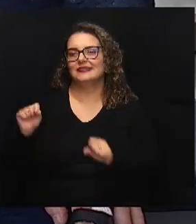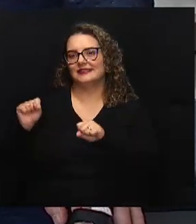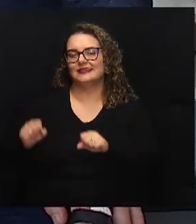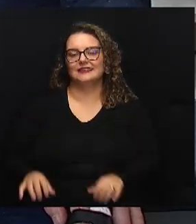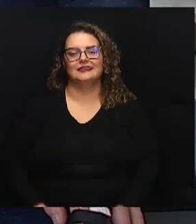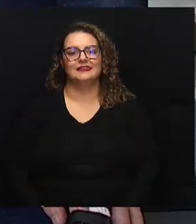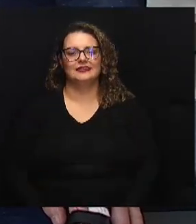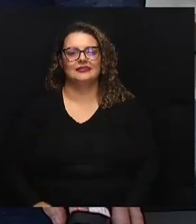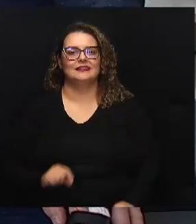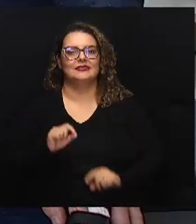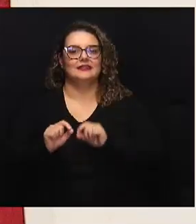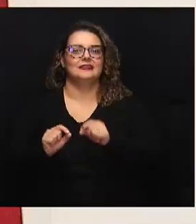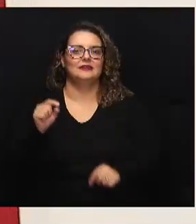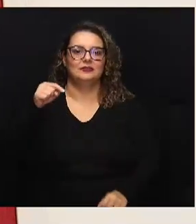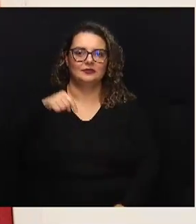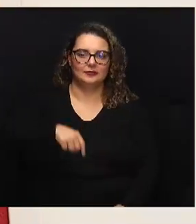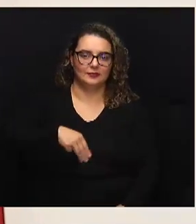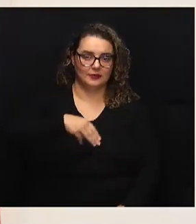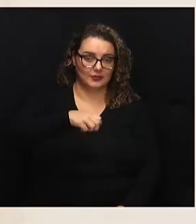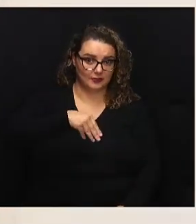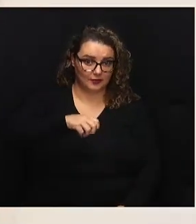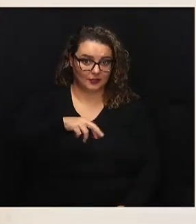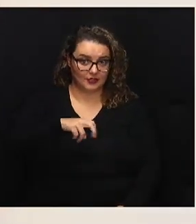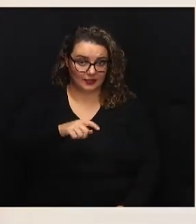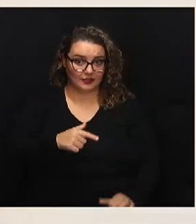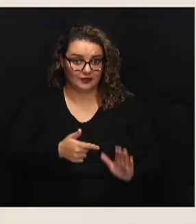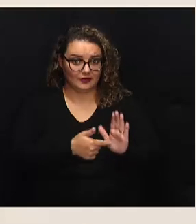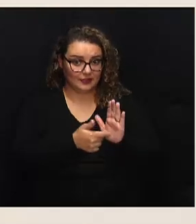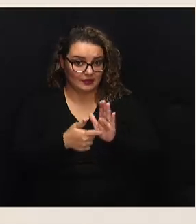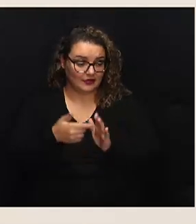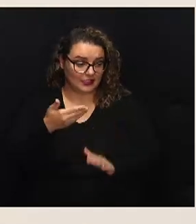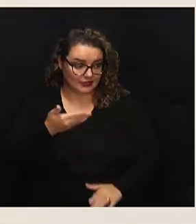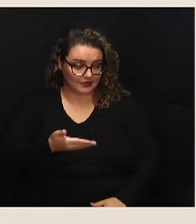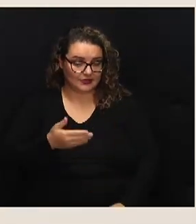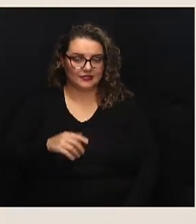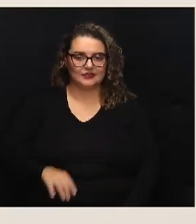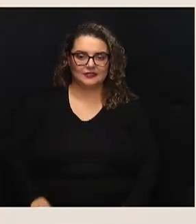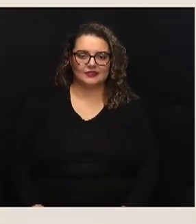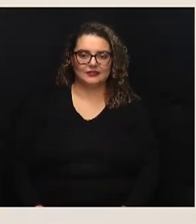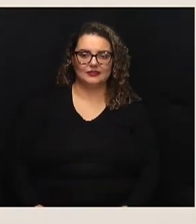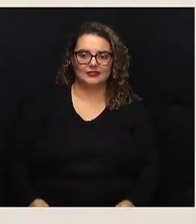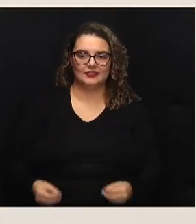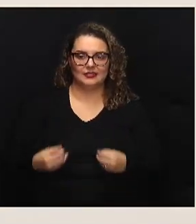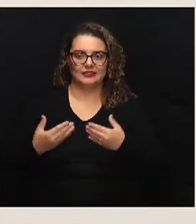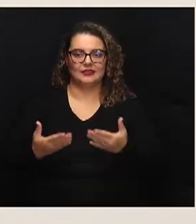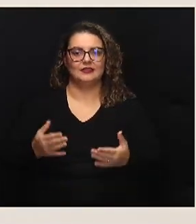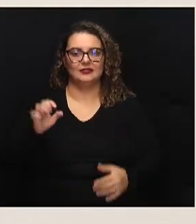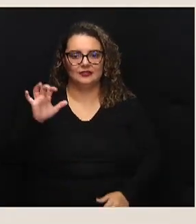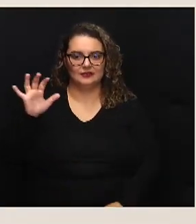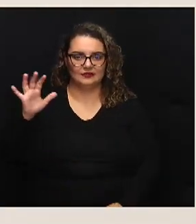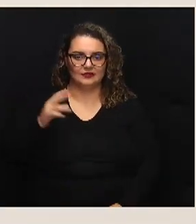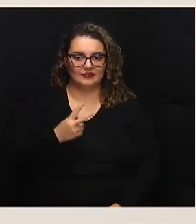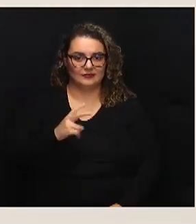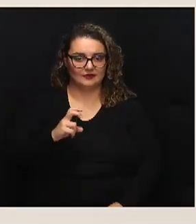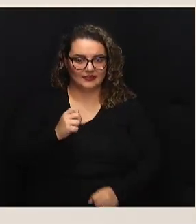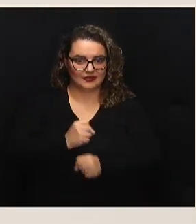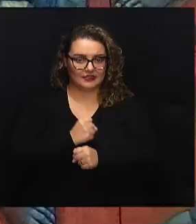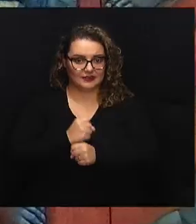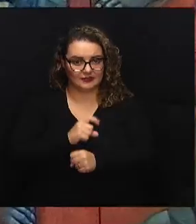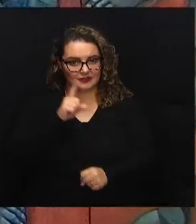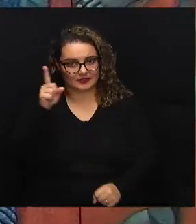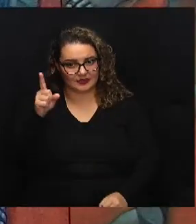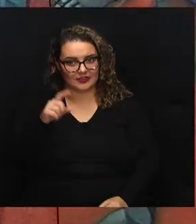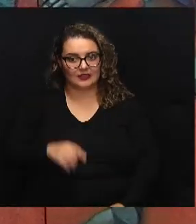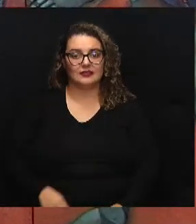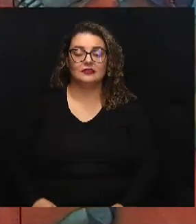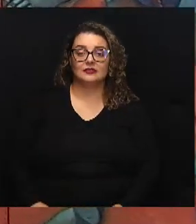quem vier aqui para o Memorial, vai ver também a sua exposição, que você trouxe de volta da Europa, ficaram 25 anos lá, né?